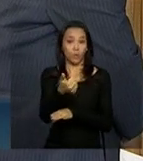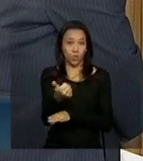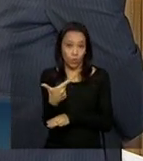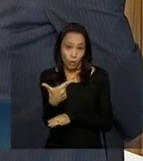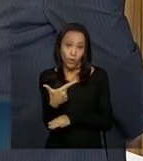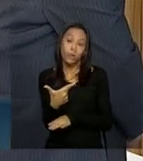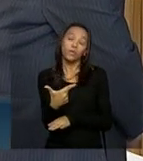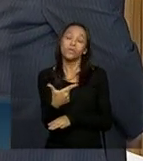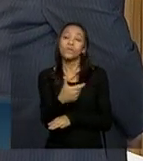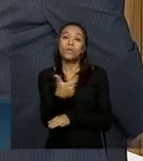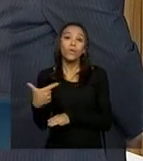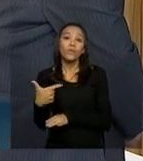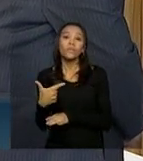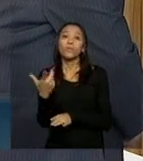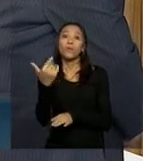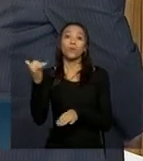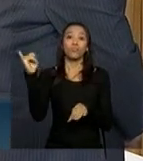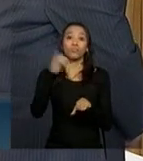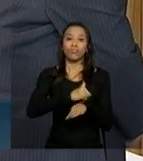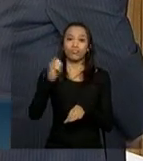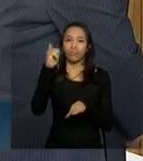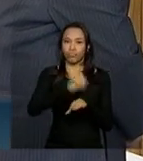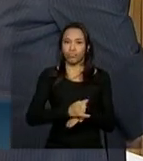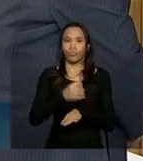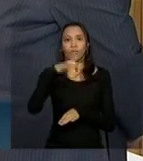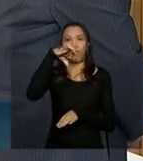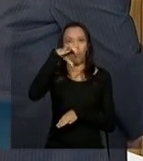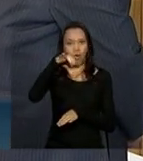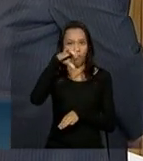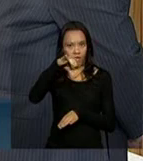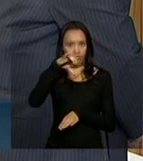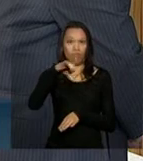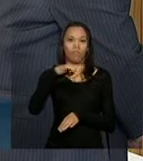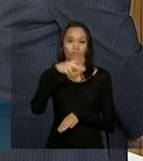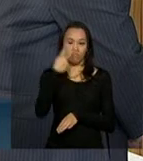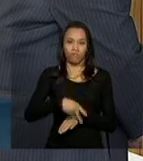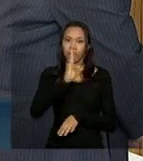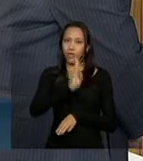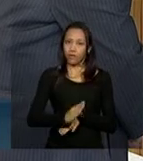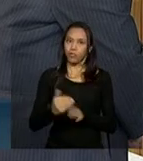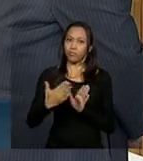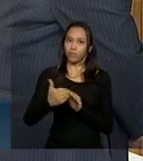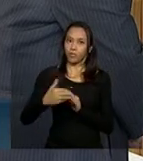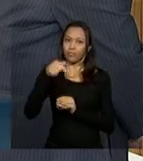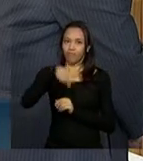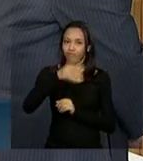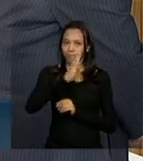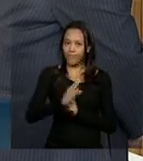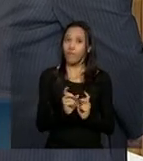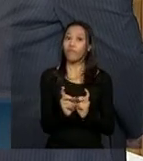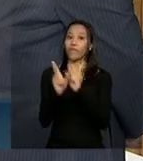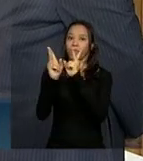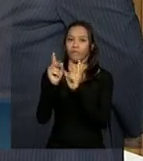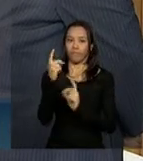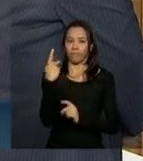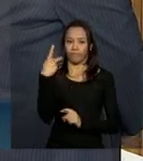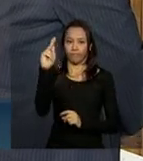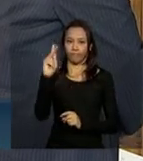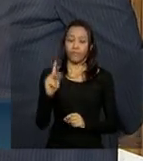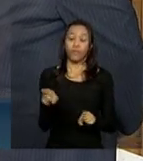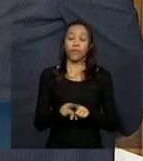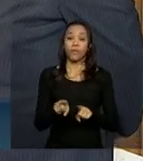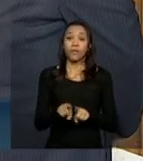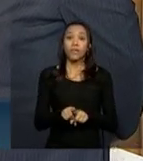encomendou 9 aviões da Embraer. Entre 2009 e 2013, o intercâmbio comercial brasileiro com o